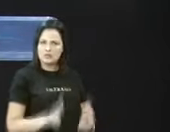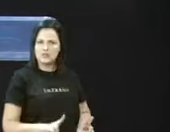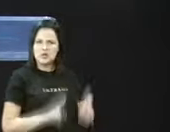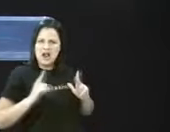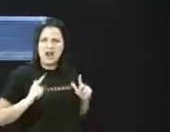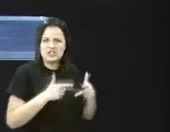minha é a glória.